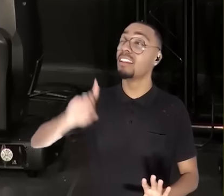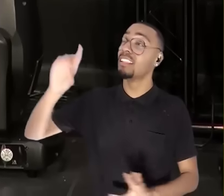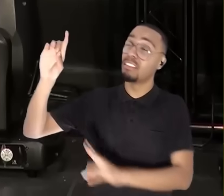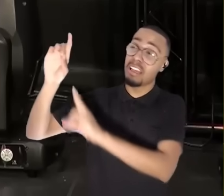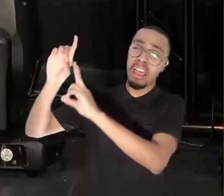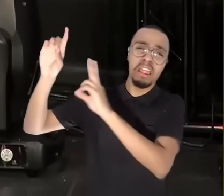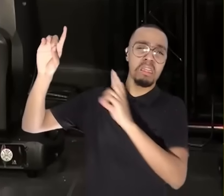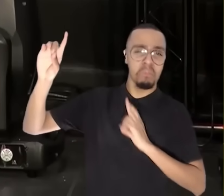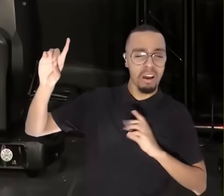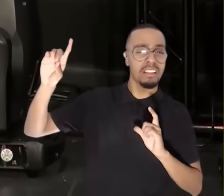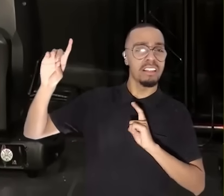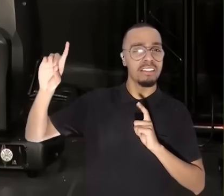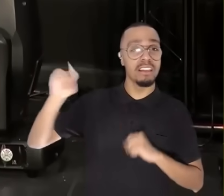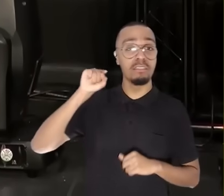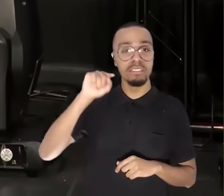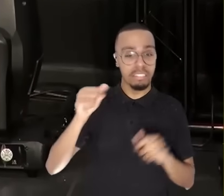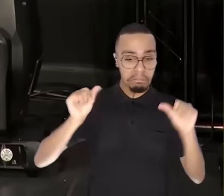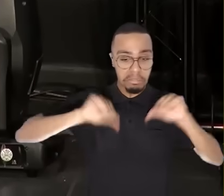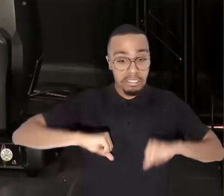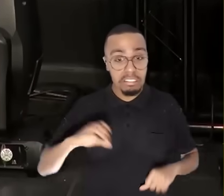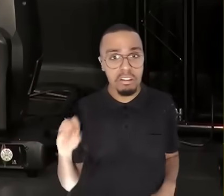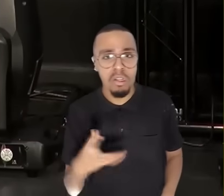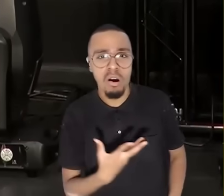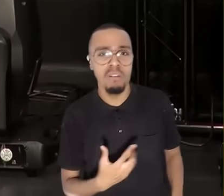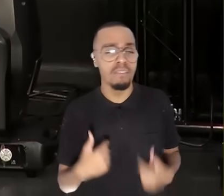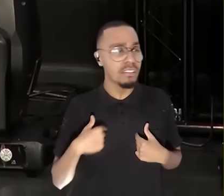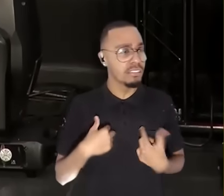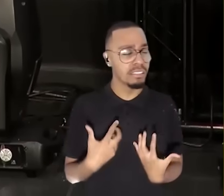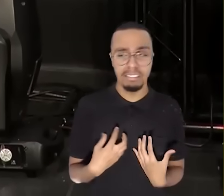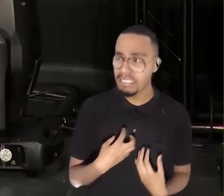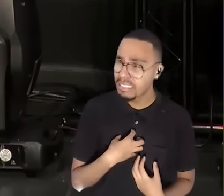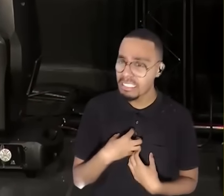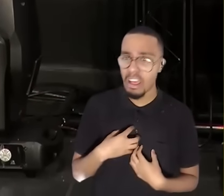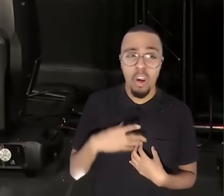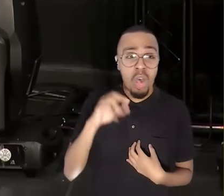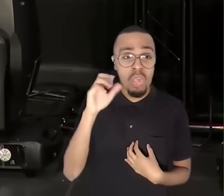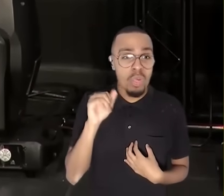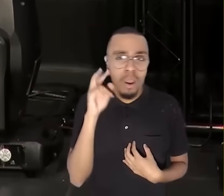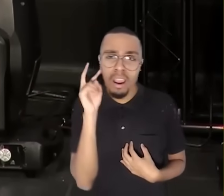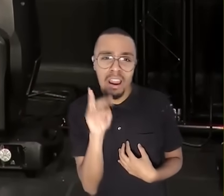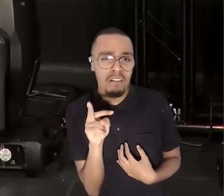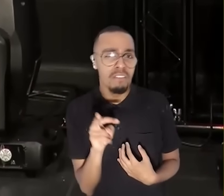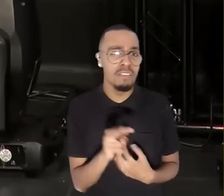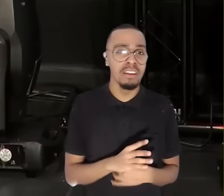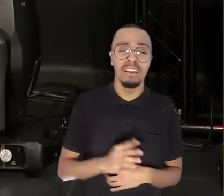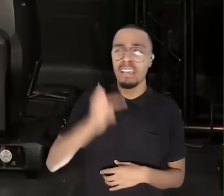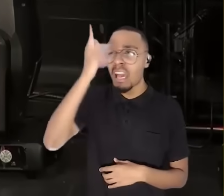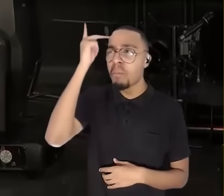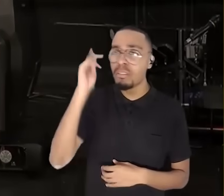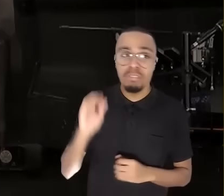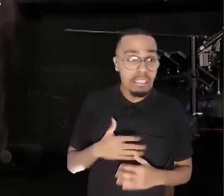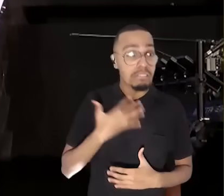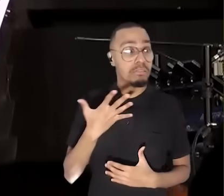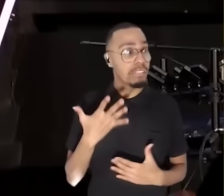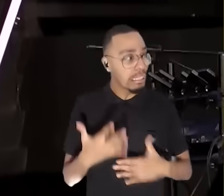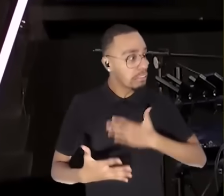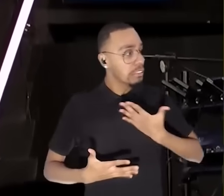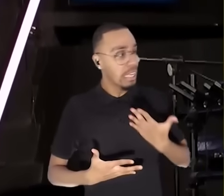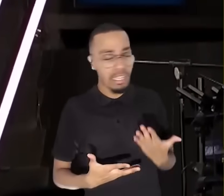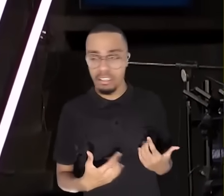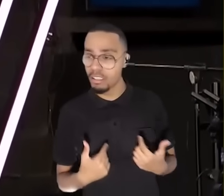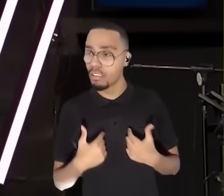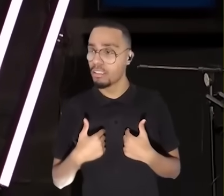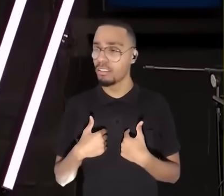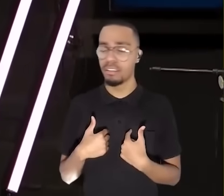Sabe esse problema novo, sabe essa crise nova, sabe essa situação que você nunca viu, e as pessoas estão assustadas. E coisa ruim